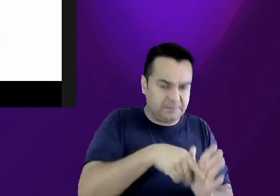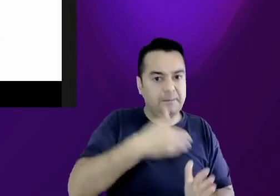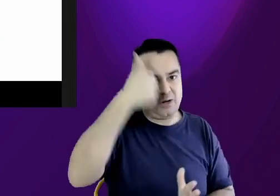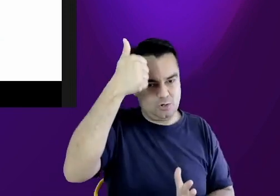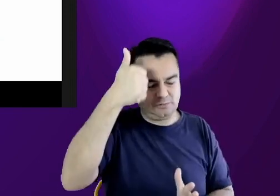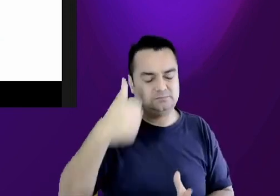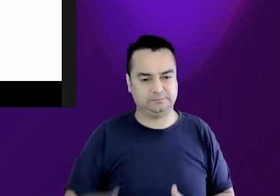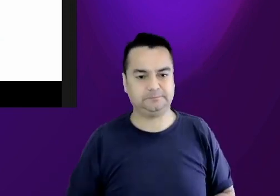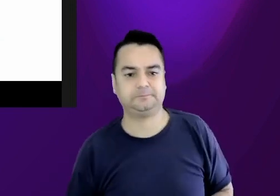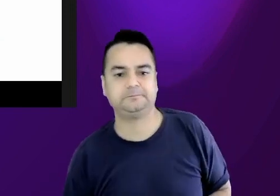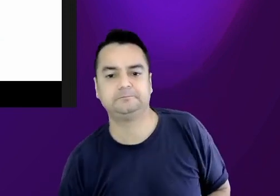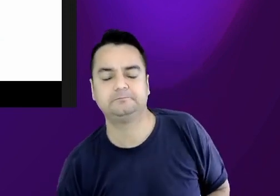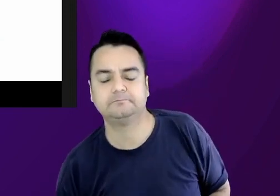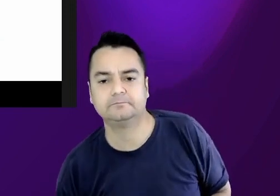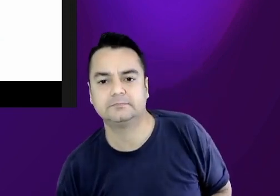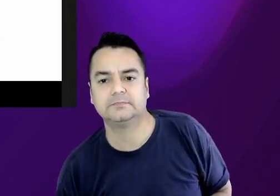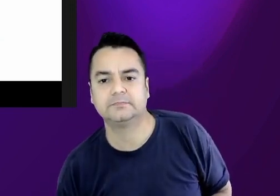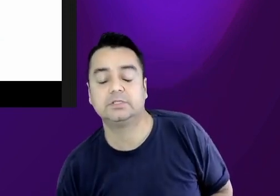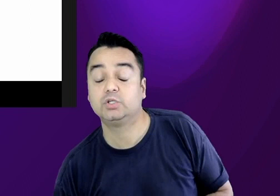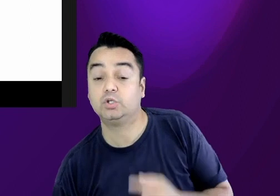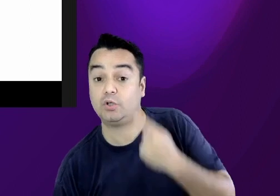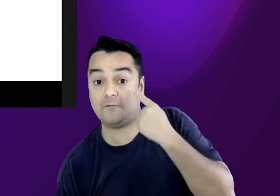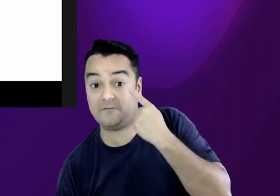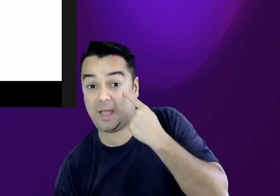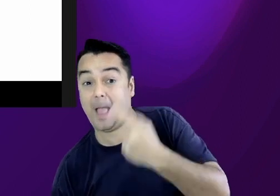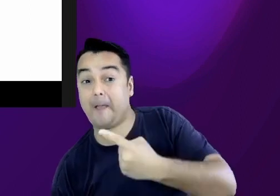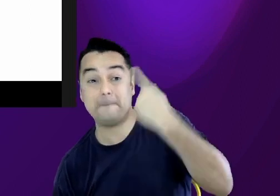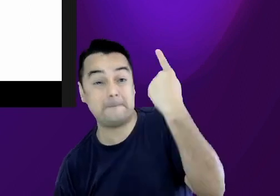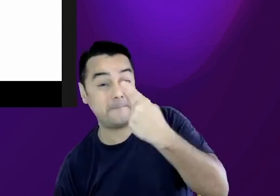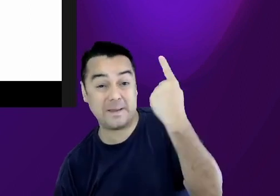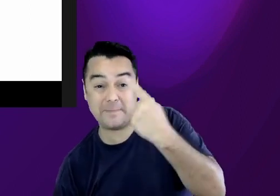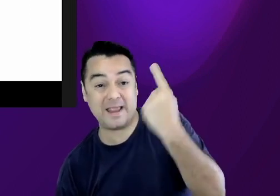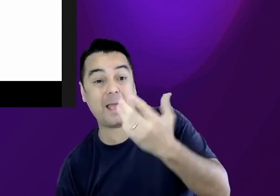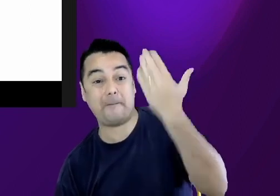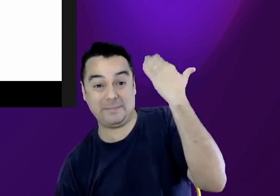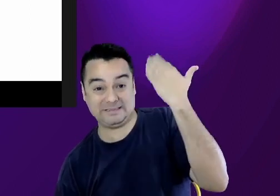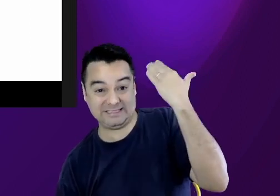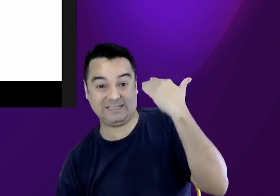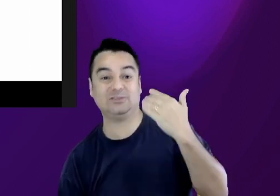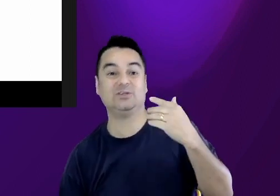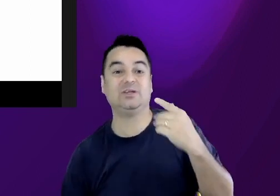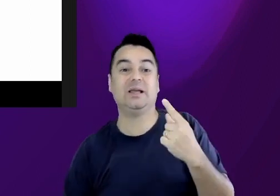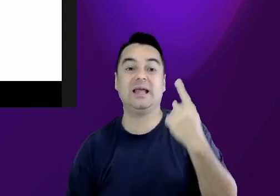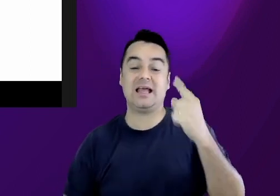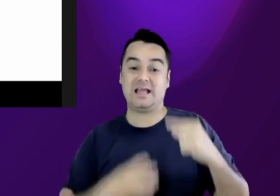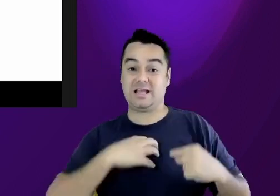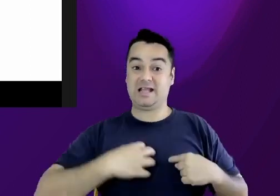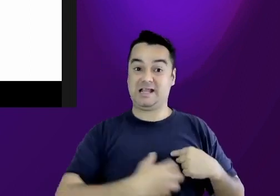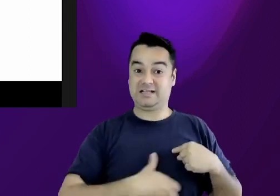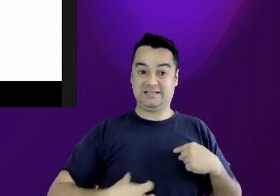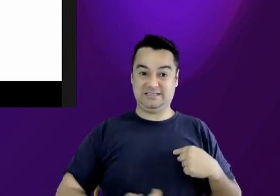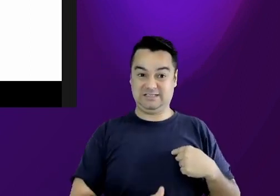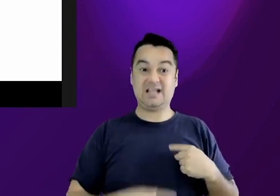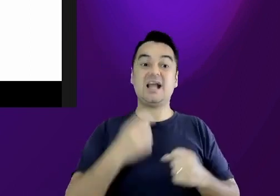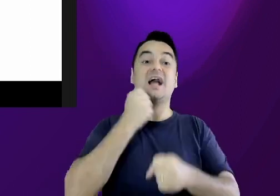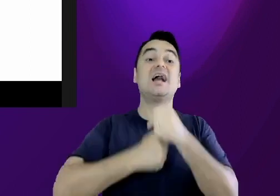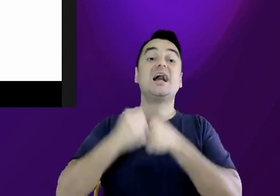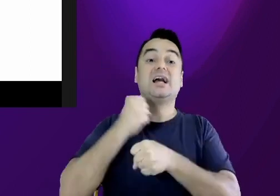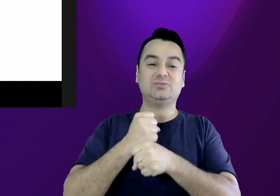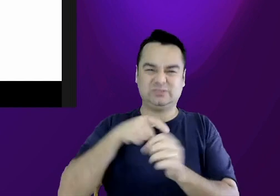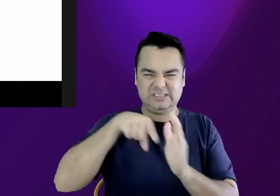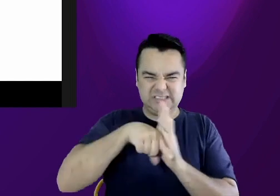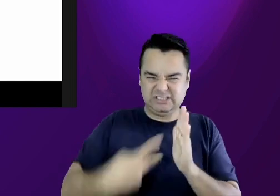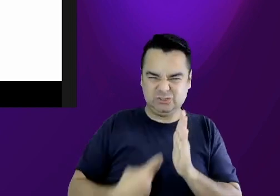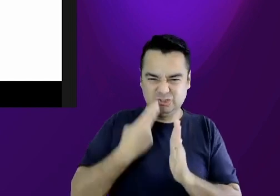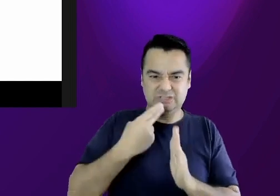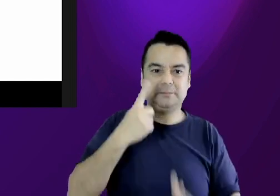Quando nós olhamos quando foi feita a primeira gastrectomia videoassistida, isso foi em 1991. E de lá para cá o